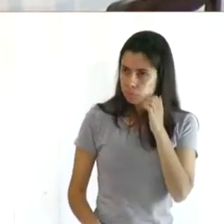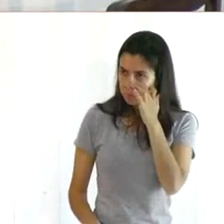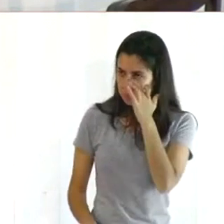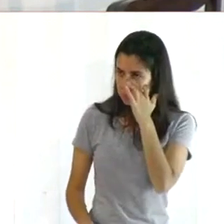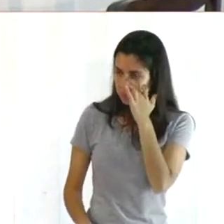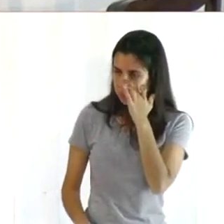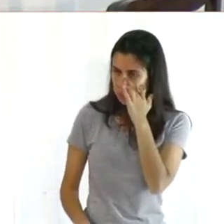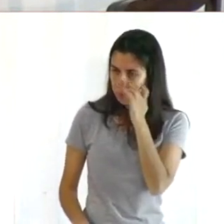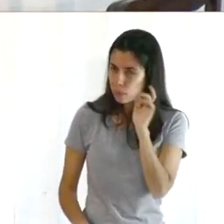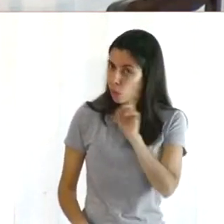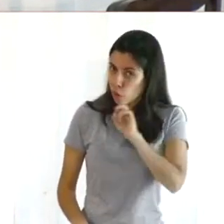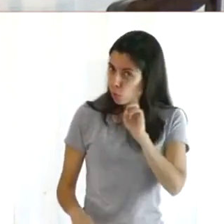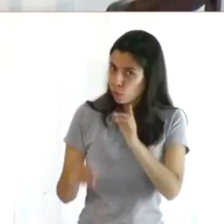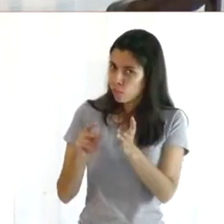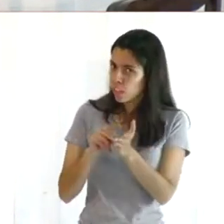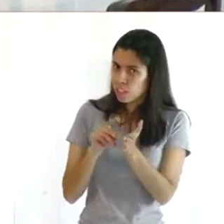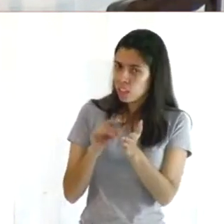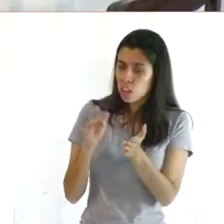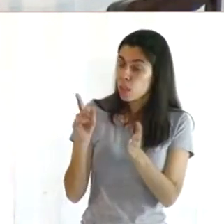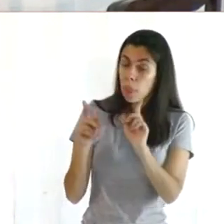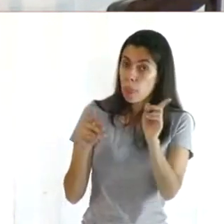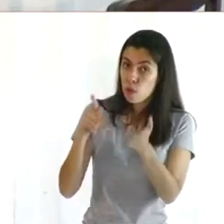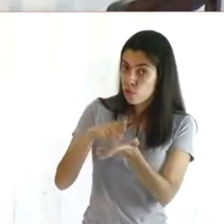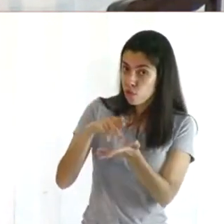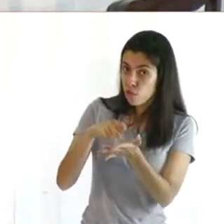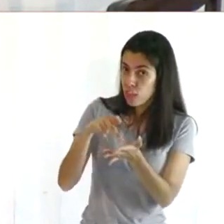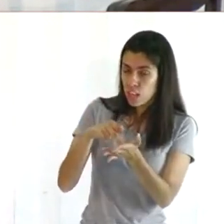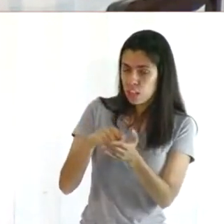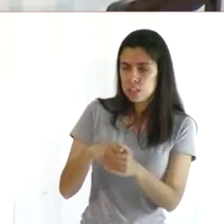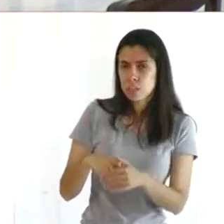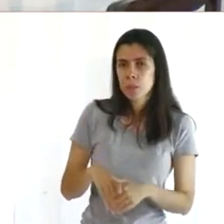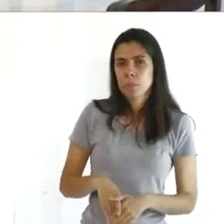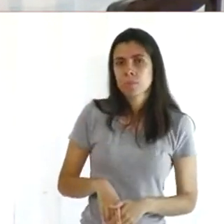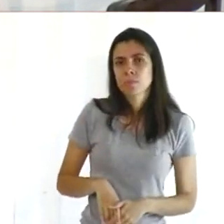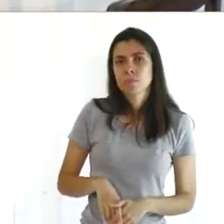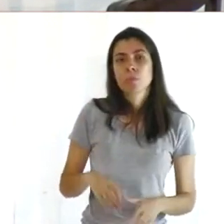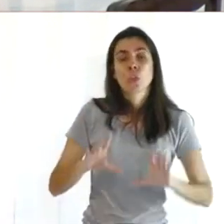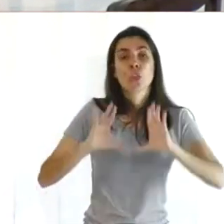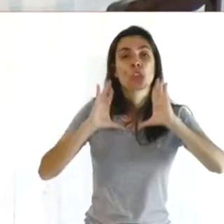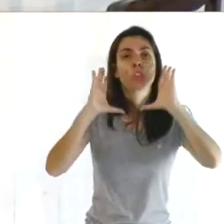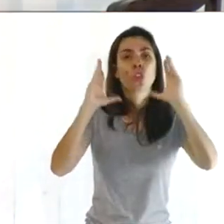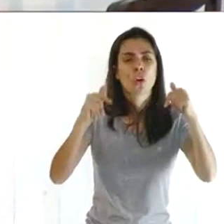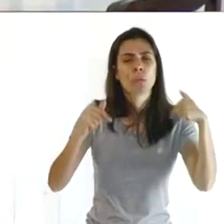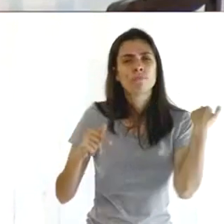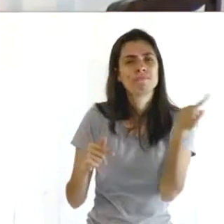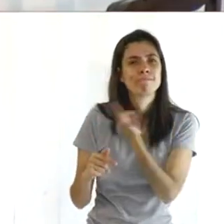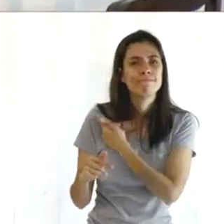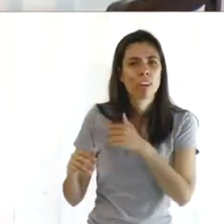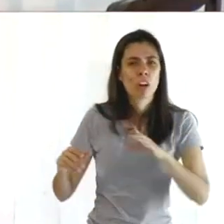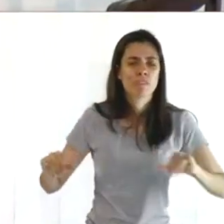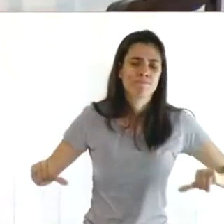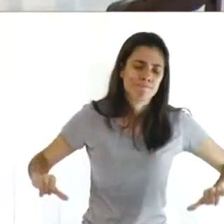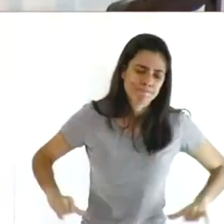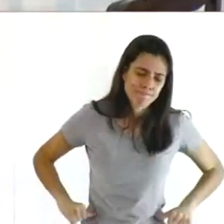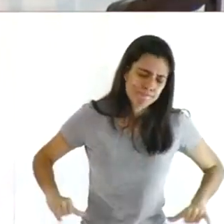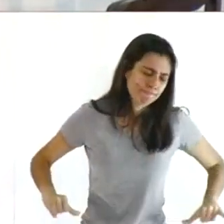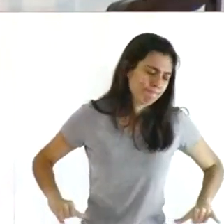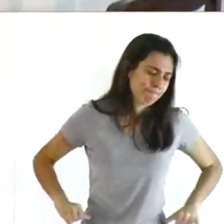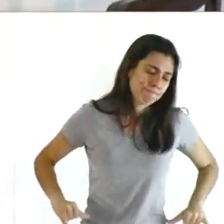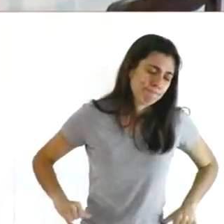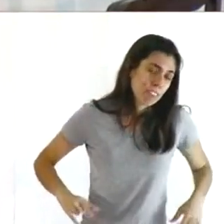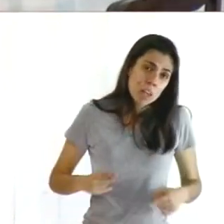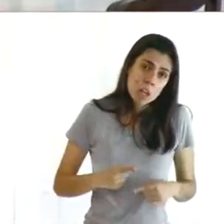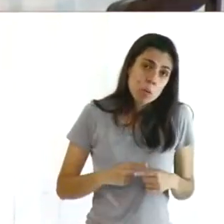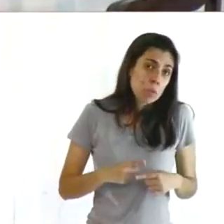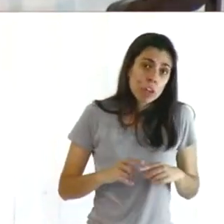morte, nunca nos acostumaremos com a perda de um ente querido, é difícil, é doloroso, mas o servo de Deus tem os seus olhos voltados